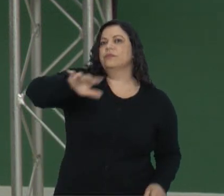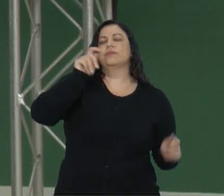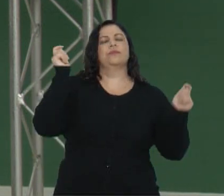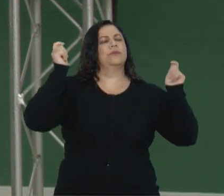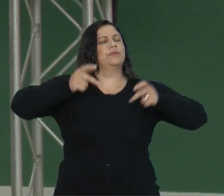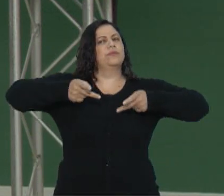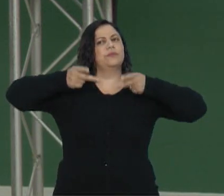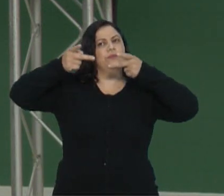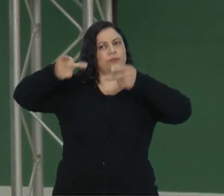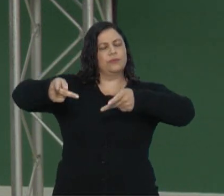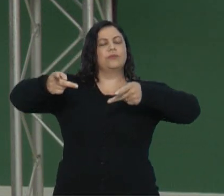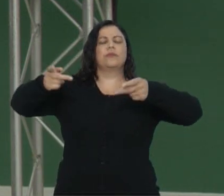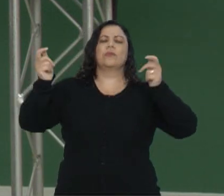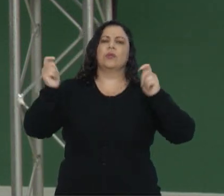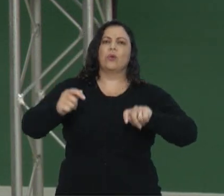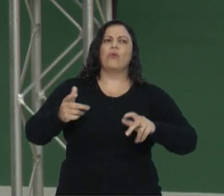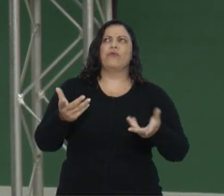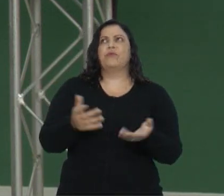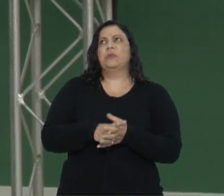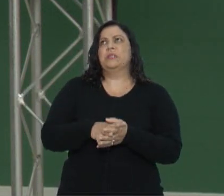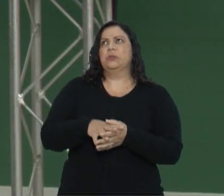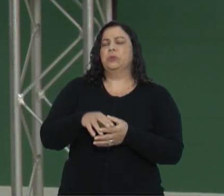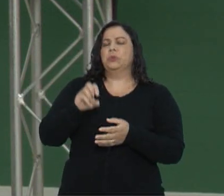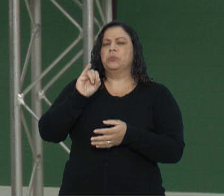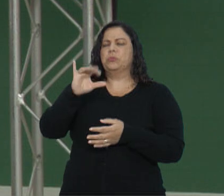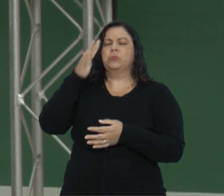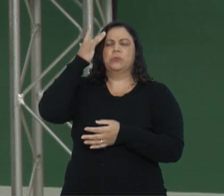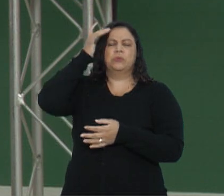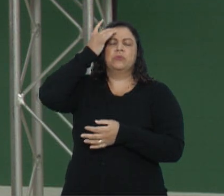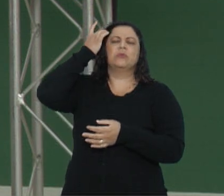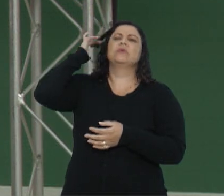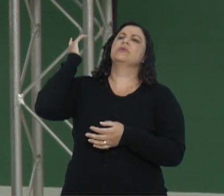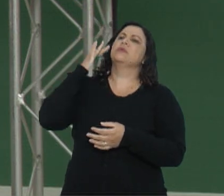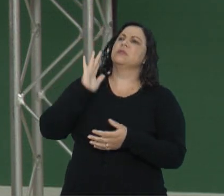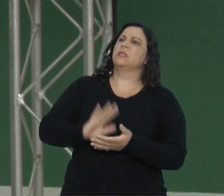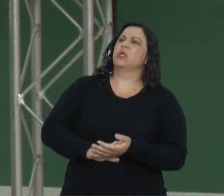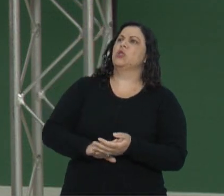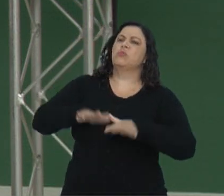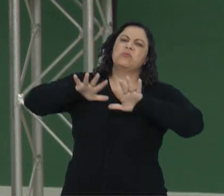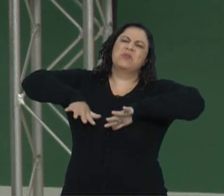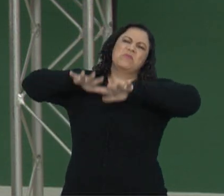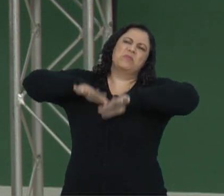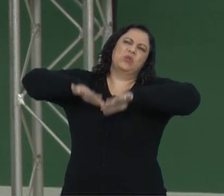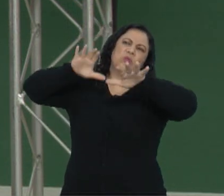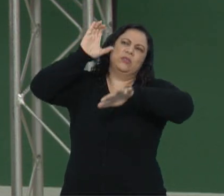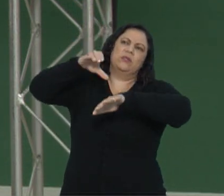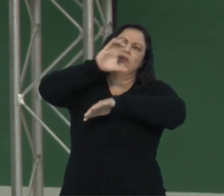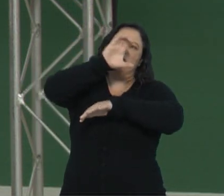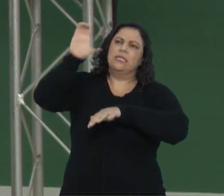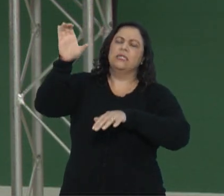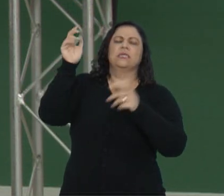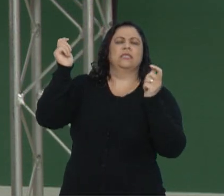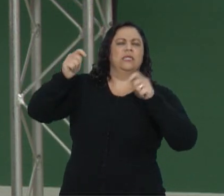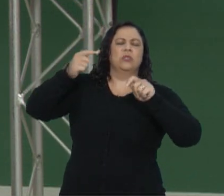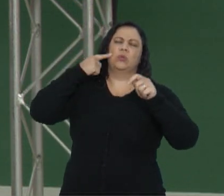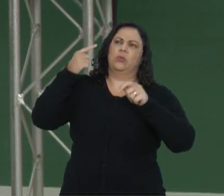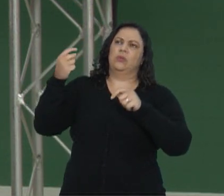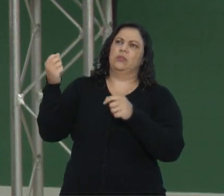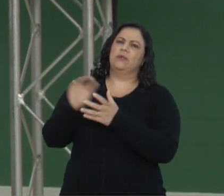fazer uma encomenda, tá? Se eu não me engano, de um São Jorge para uma procissão, E esse é um caso que